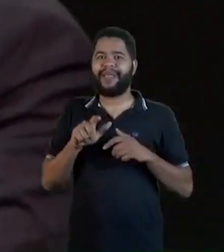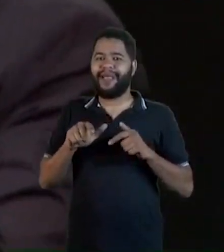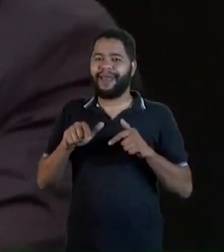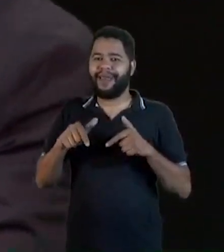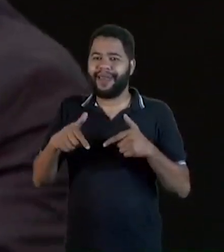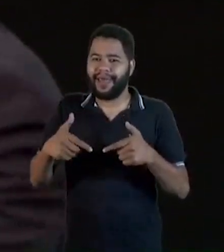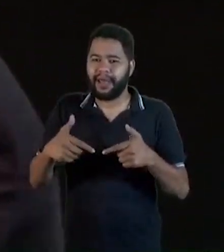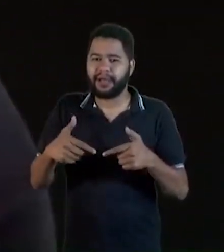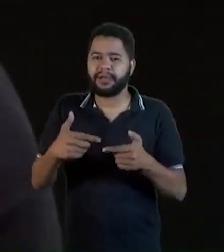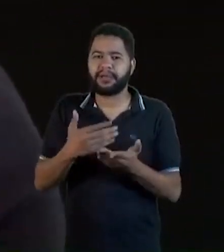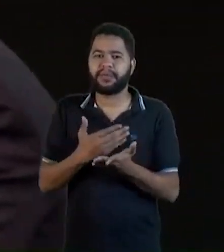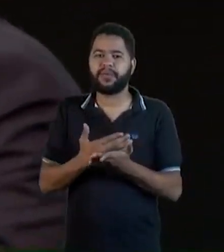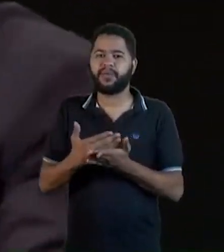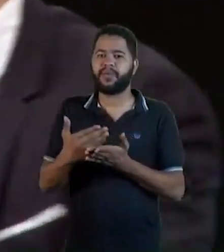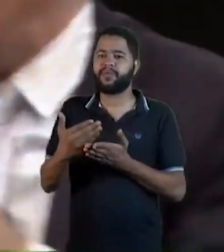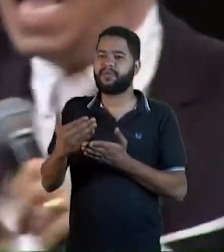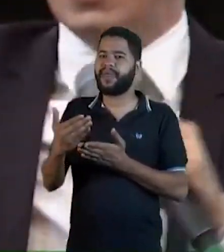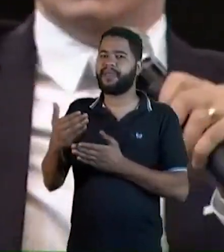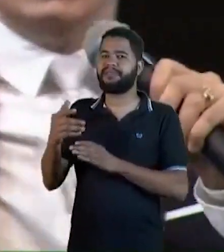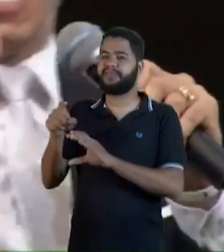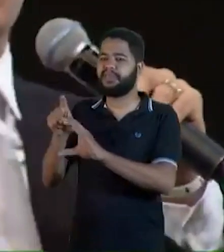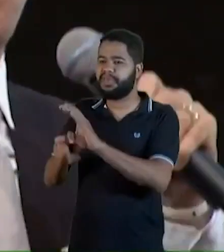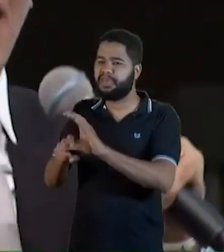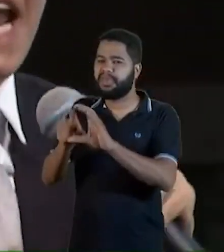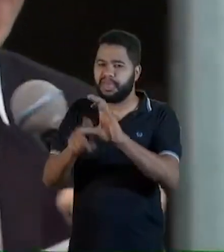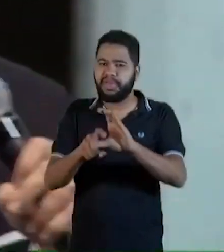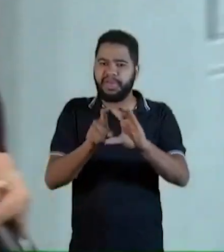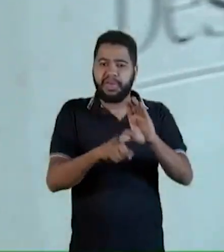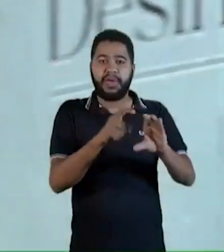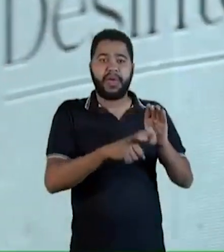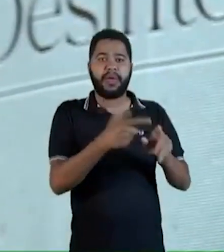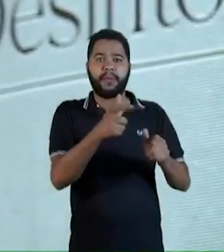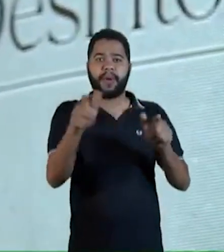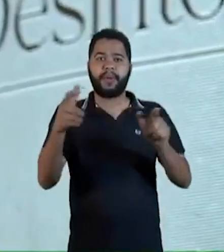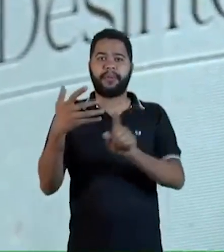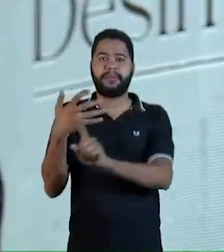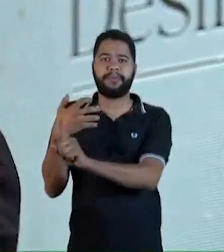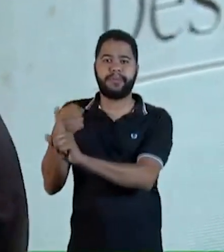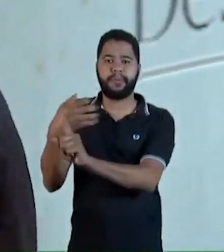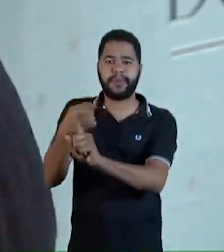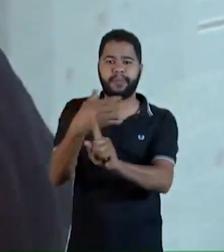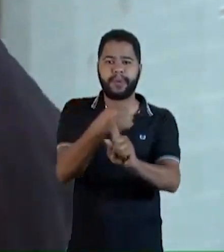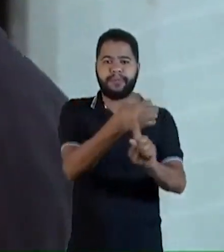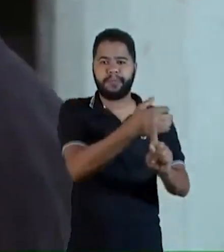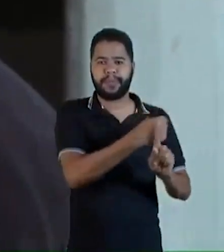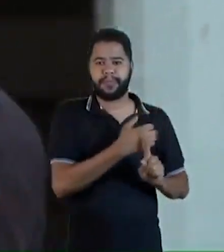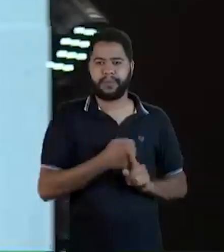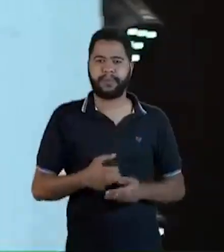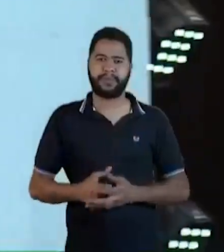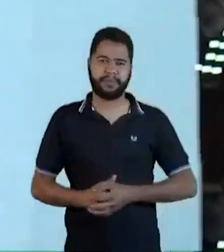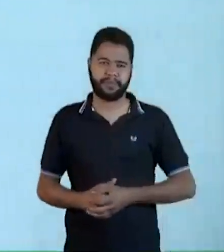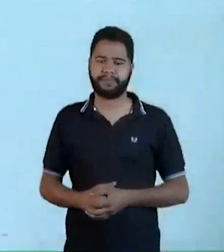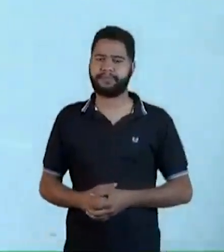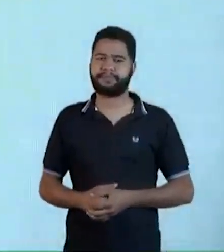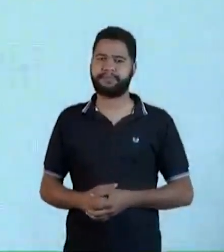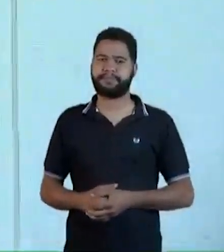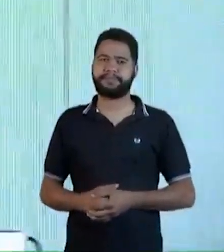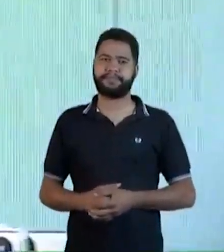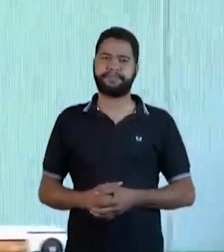ele começa a contaminar EA envenenar o próprio Reino de Deus